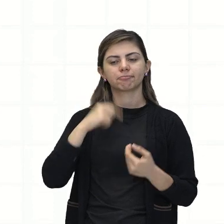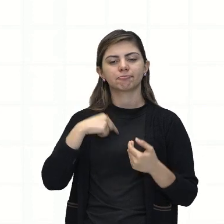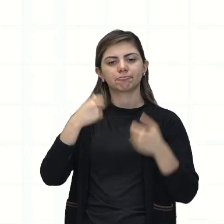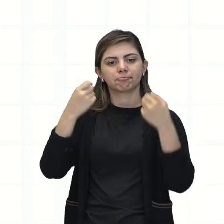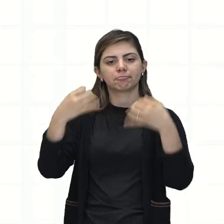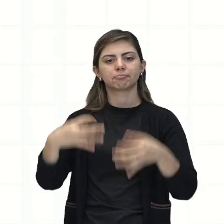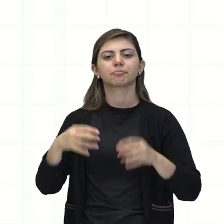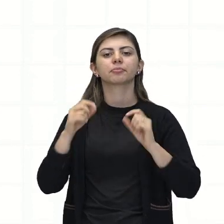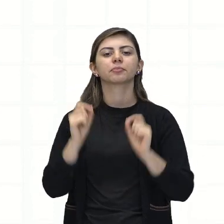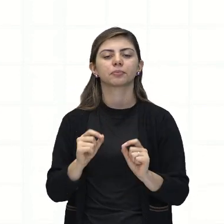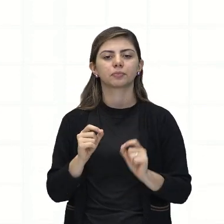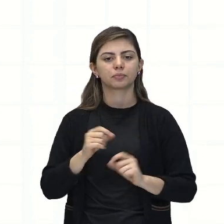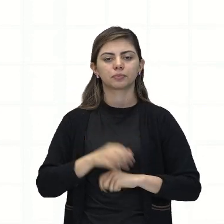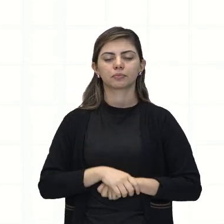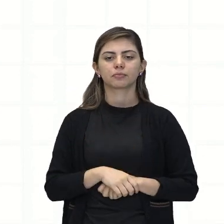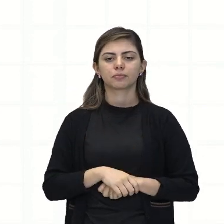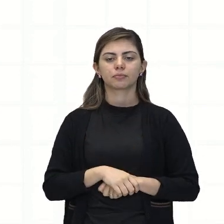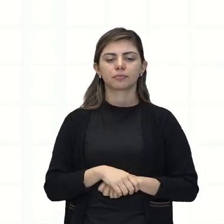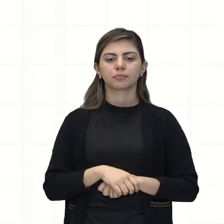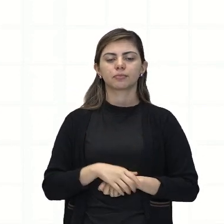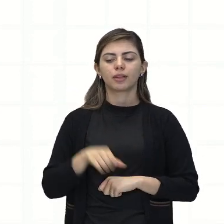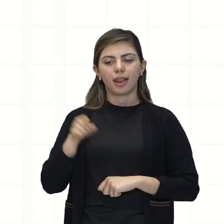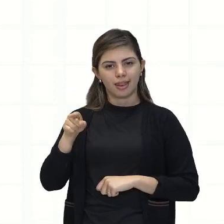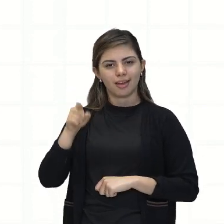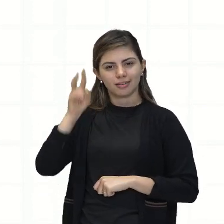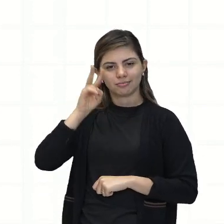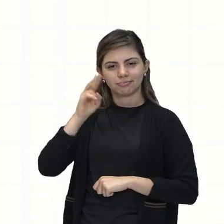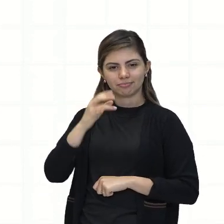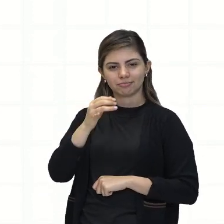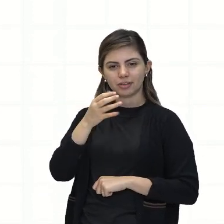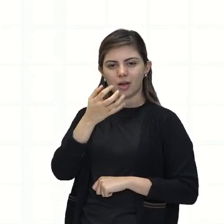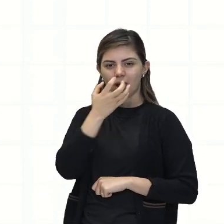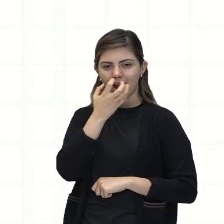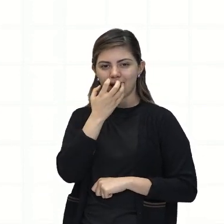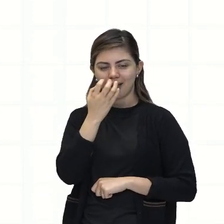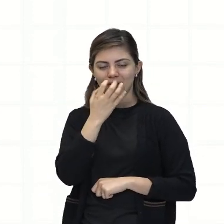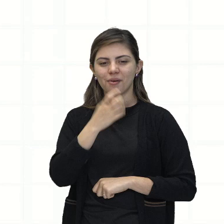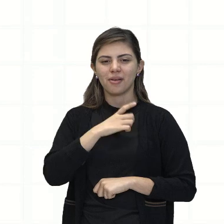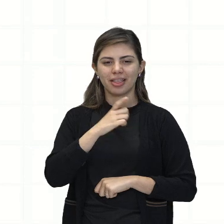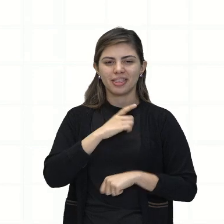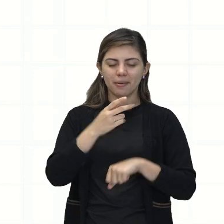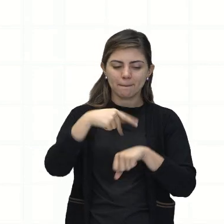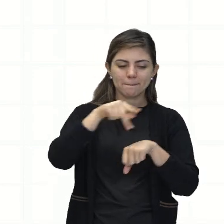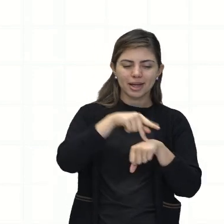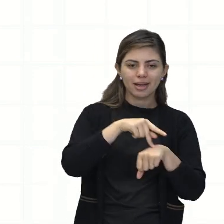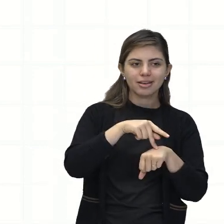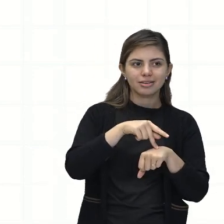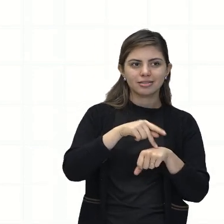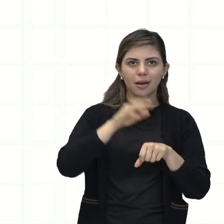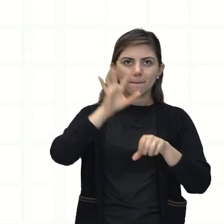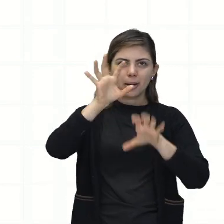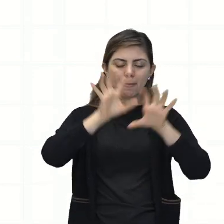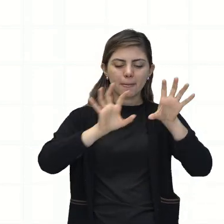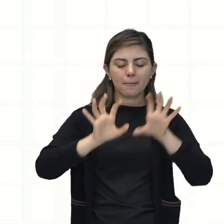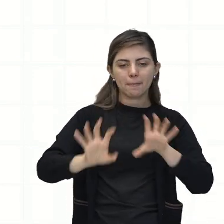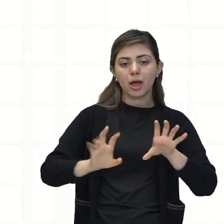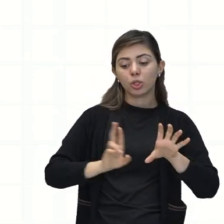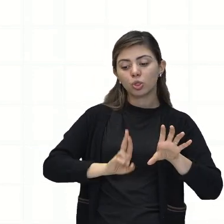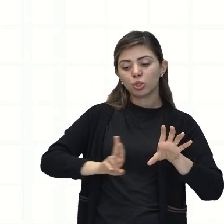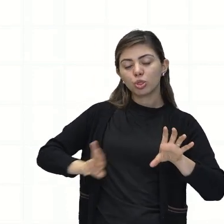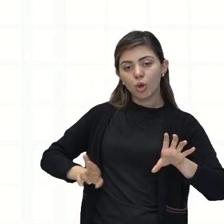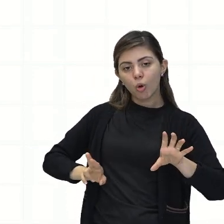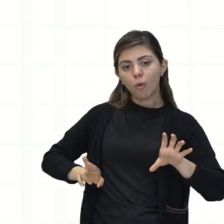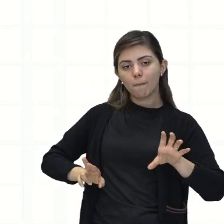a respeito do cachorro, né, que em vários países o nome vulgar pode